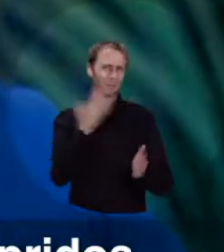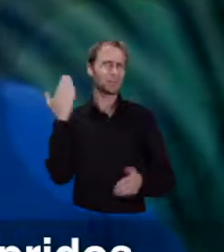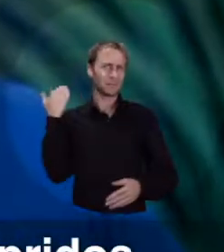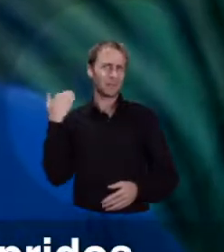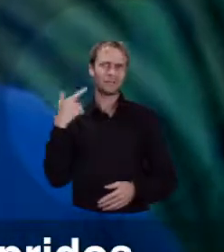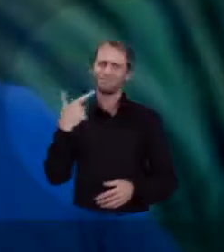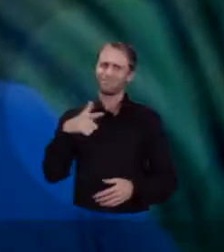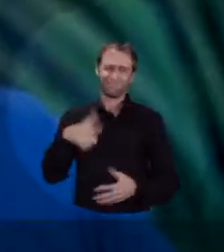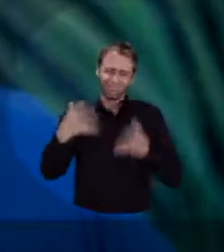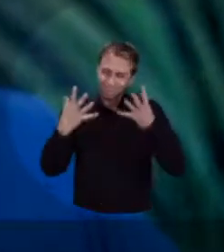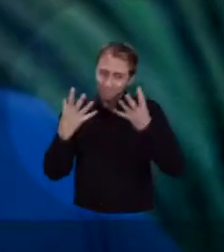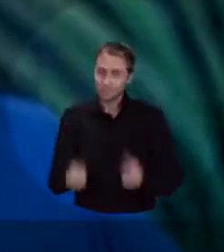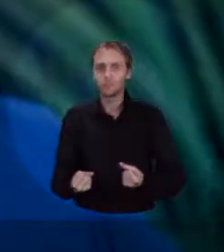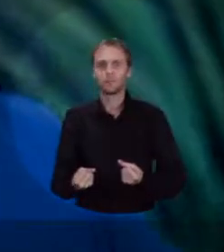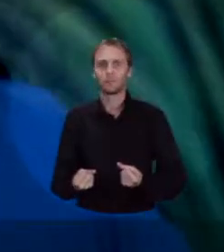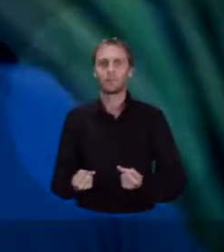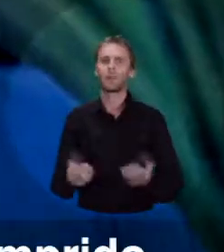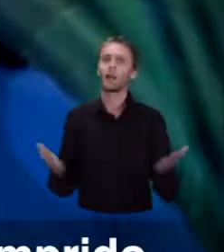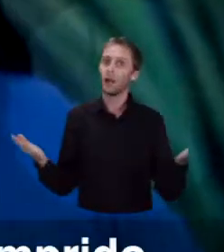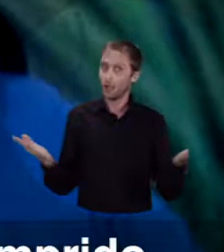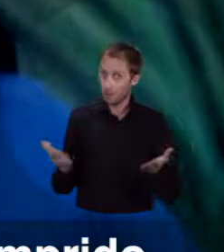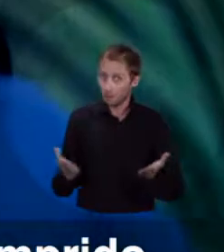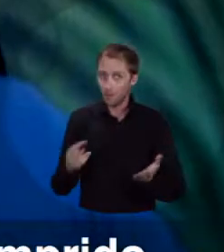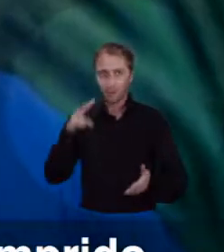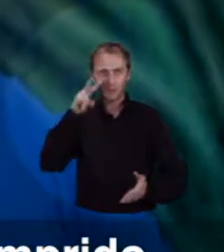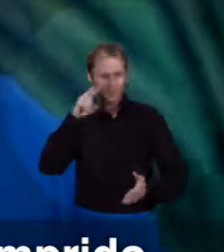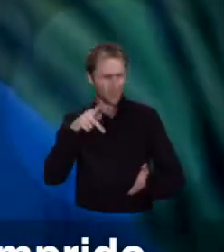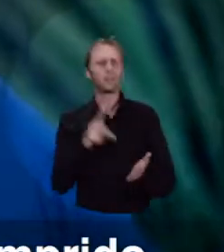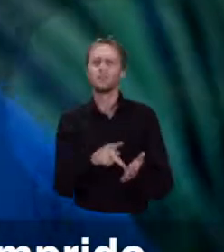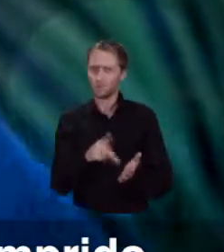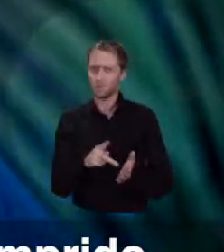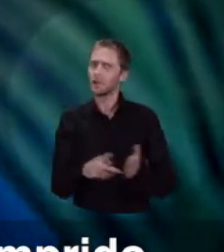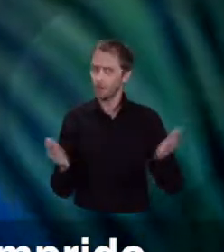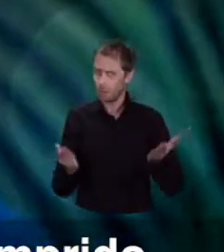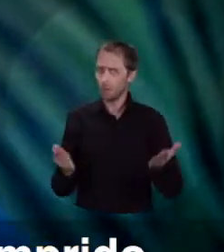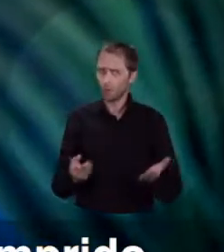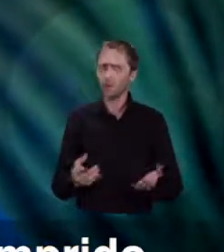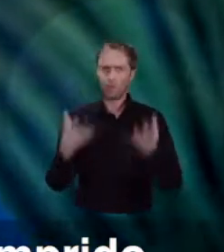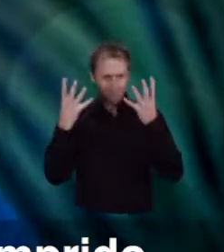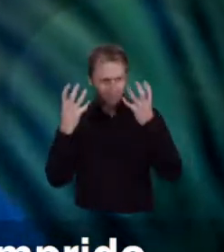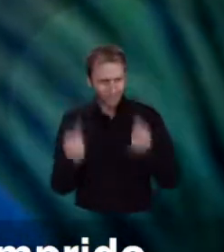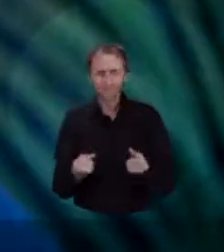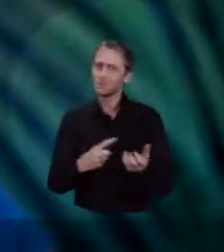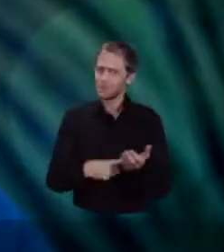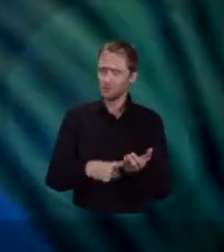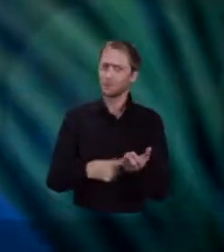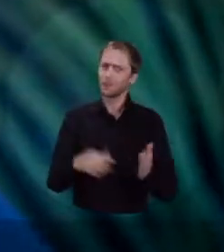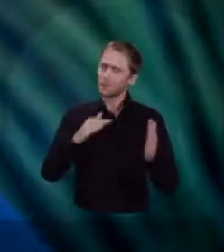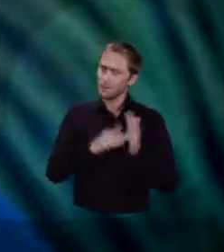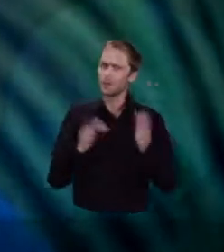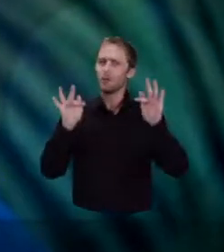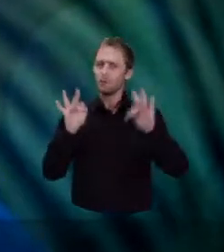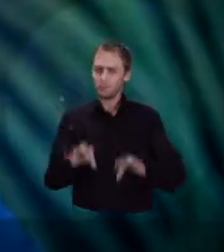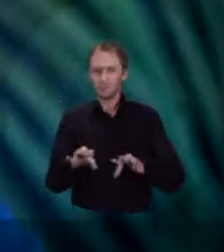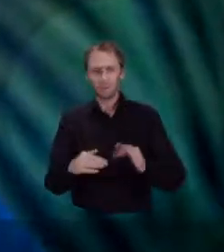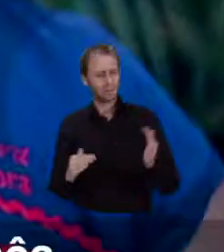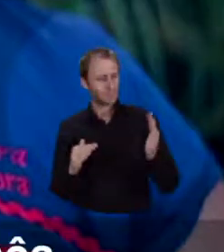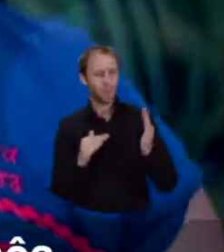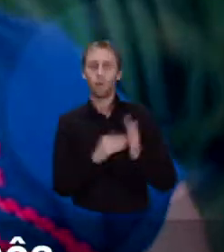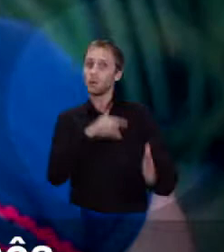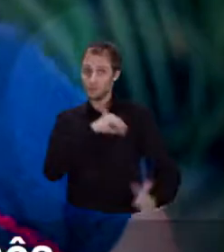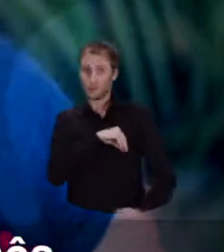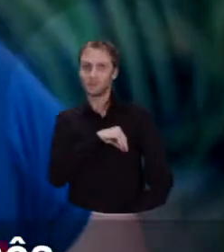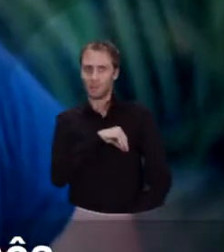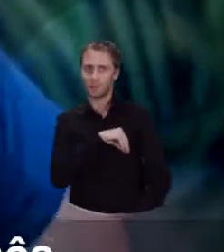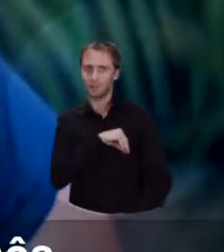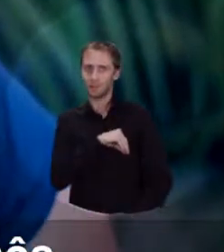e não foram cumpridos, como já foi dito. Mas esse, nós vimos que ele realmente está sendo cumprido e que ele vai ser cumprido até o final. E